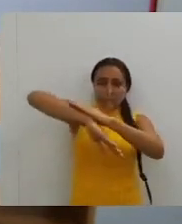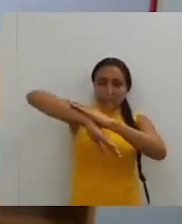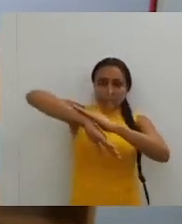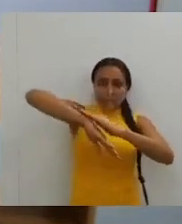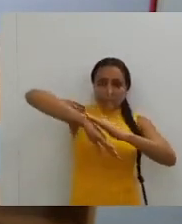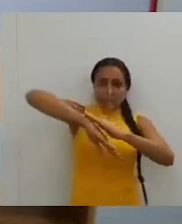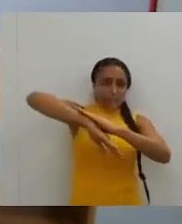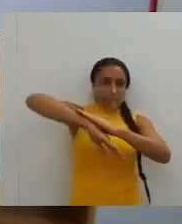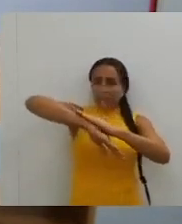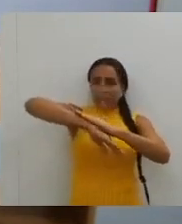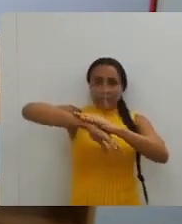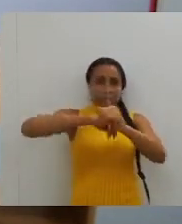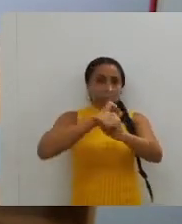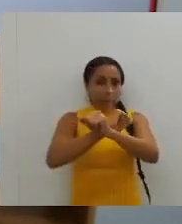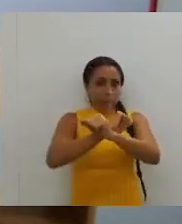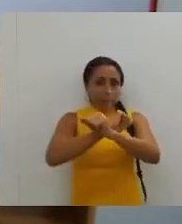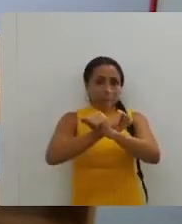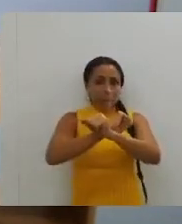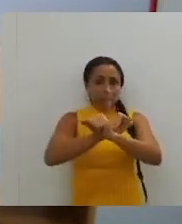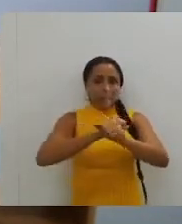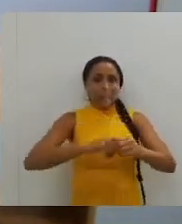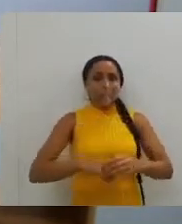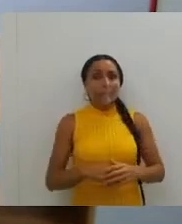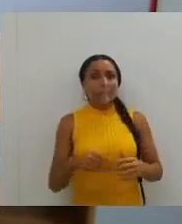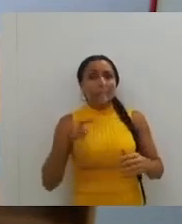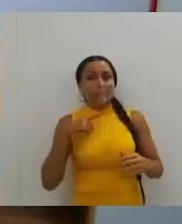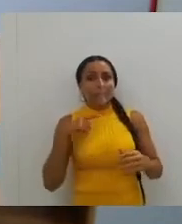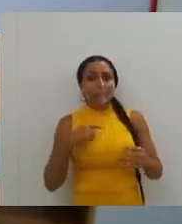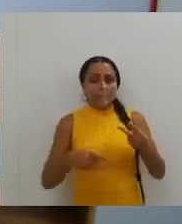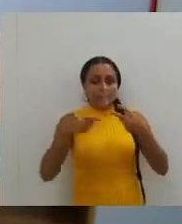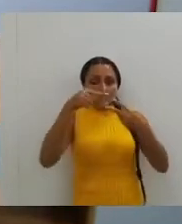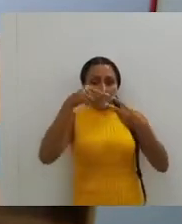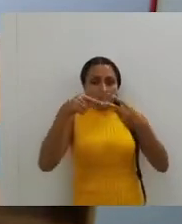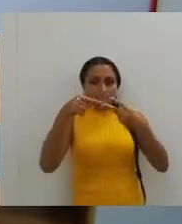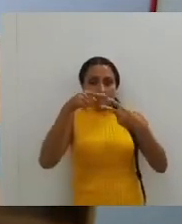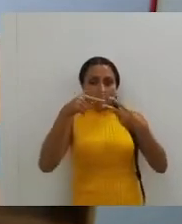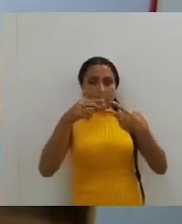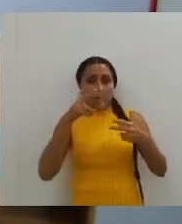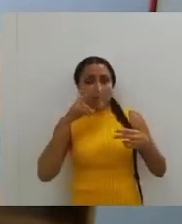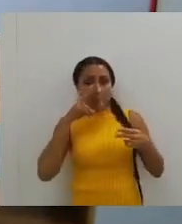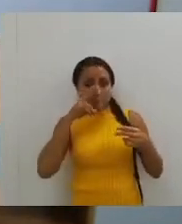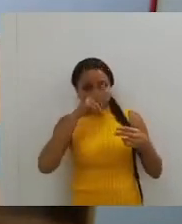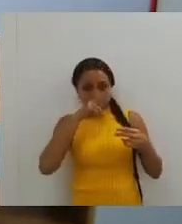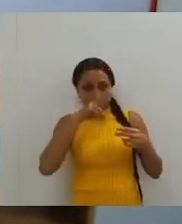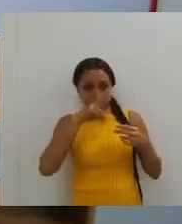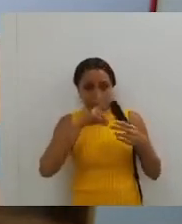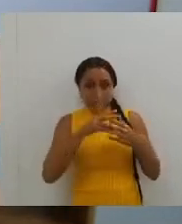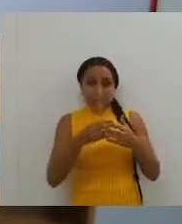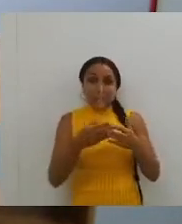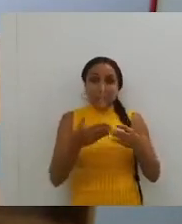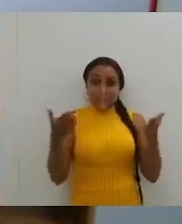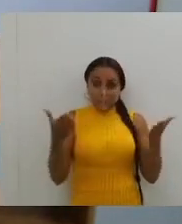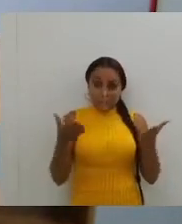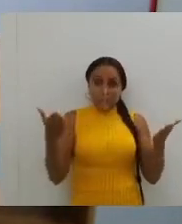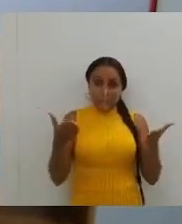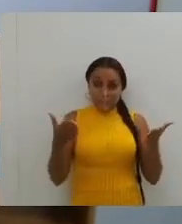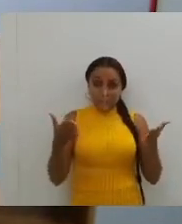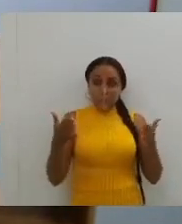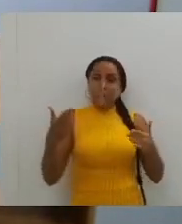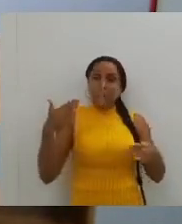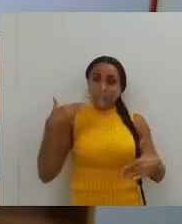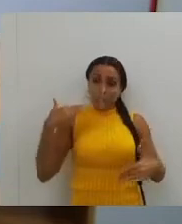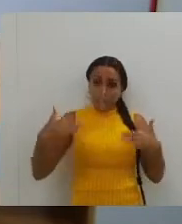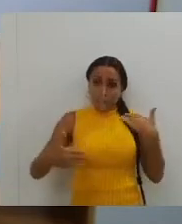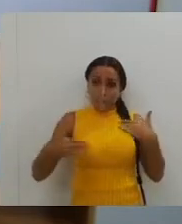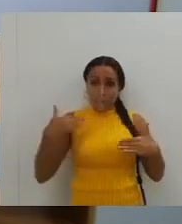componente Px, ou seja, temos duas forças atuantes no corpo que